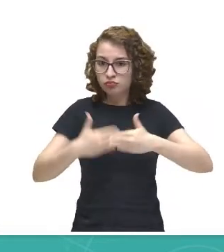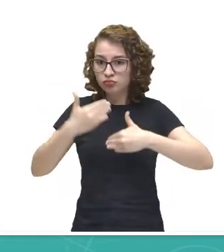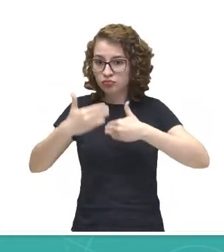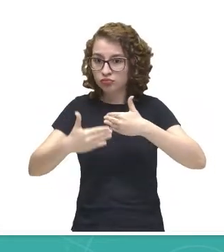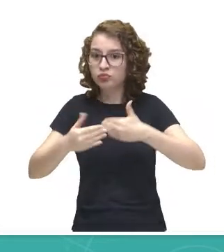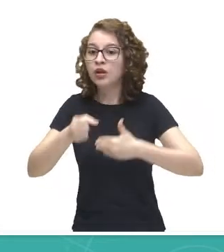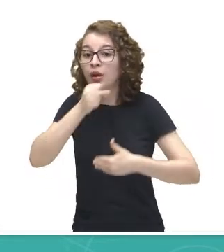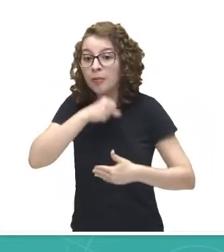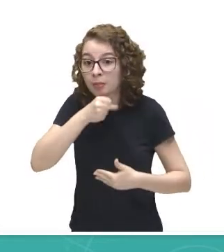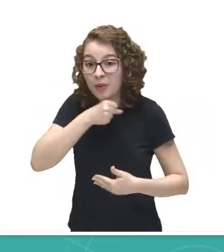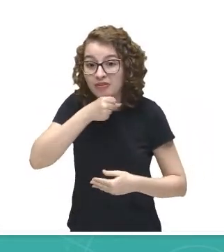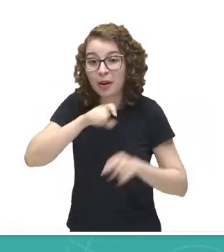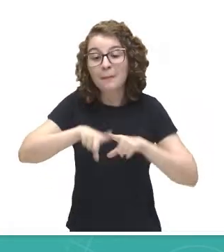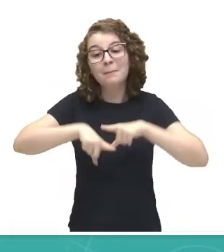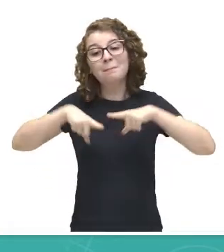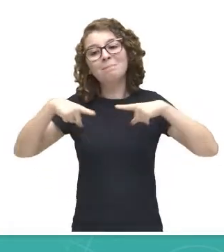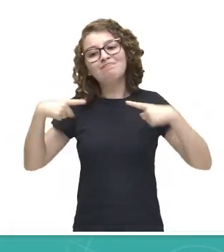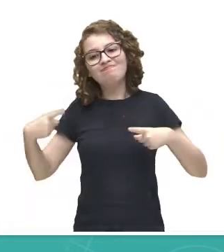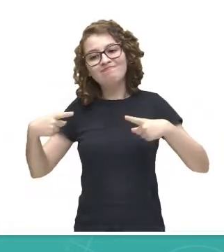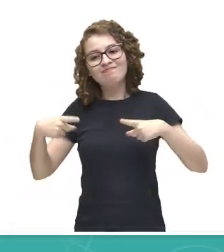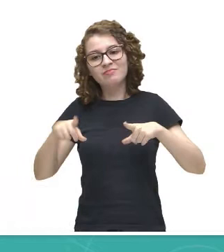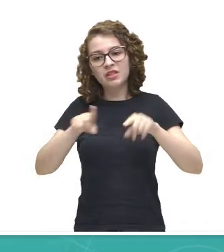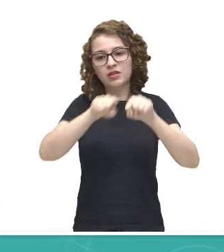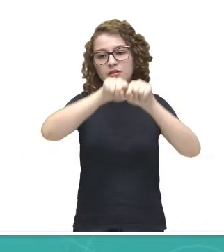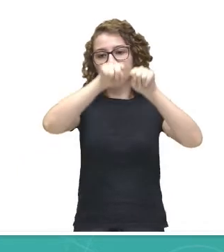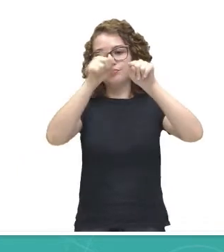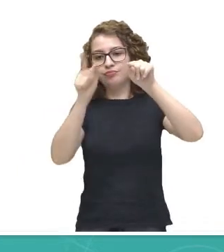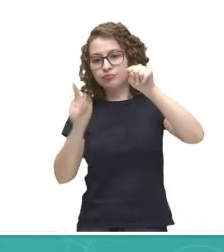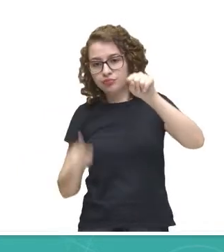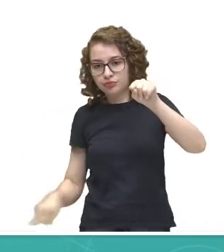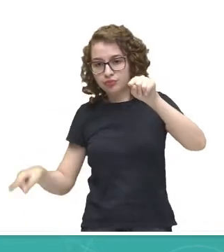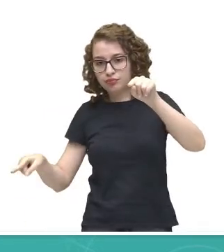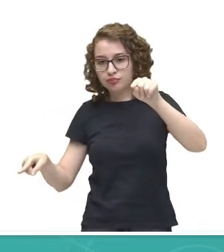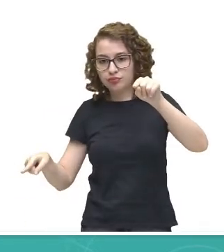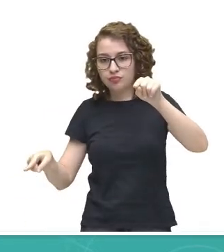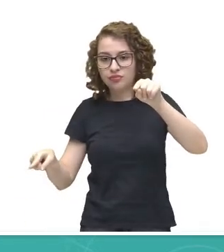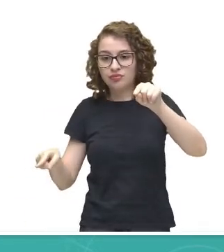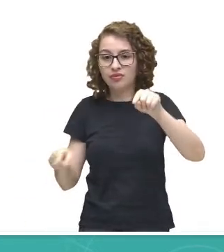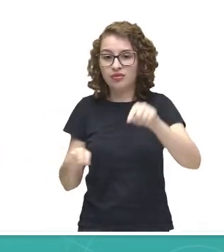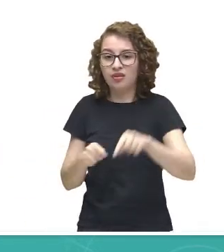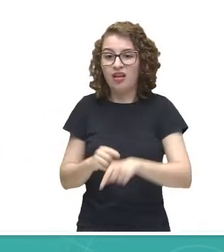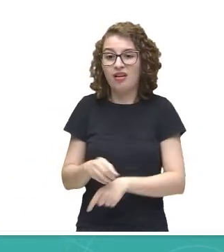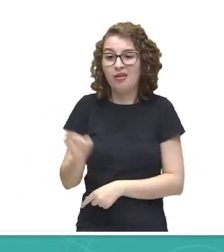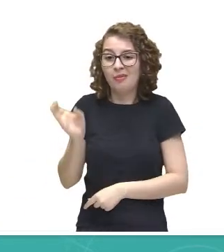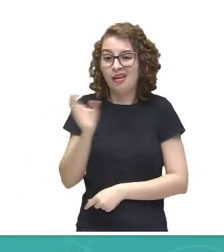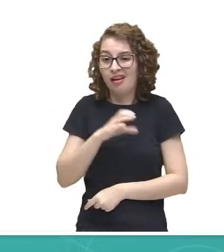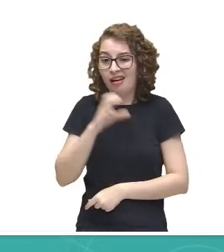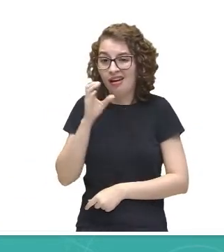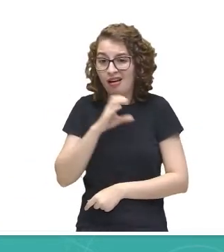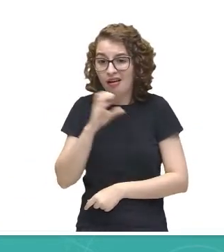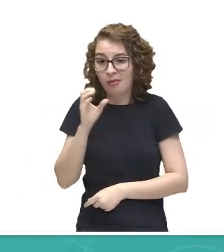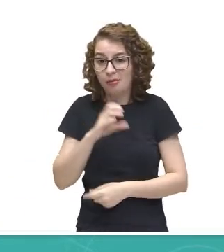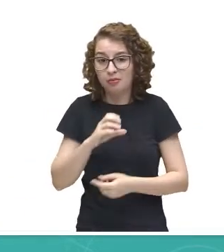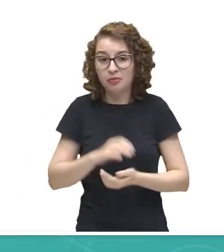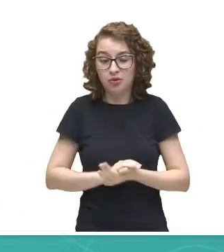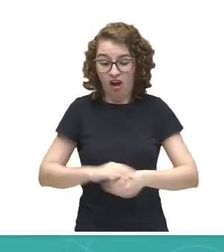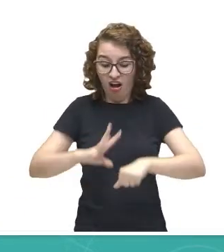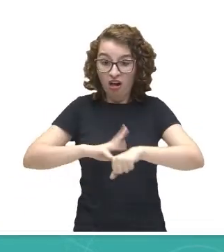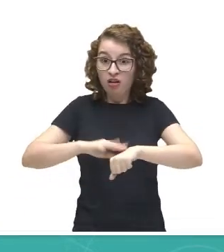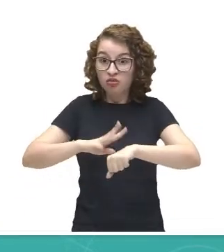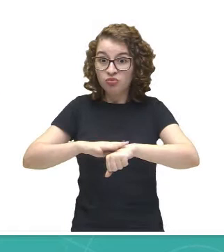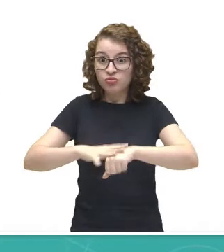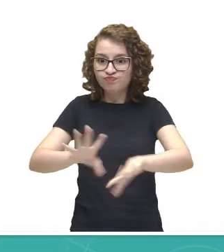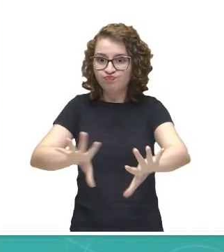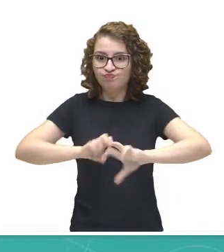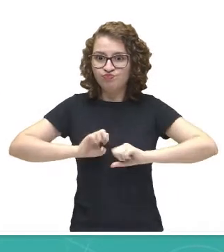envelhecimento, mas esse declínio físico ele vai acontecer de uma forma mais acentuada. Ou seja, as patologias vão